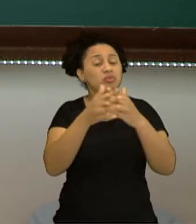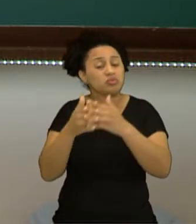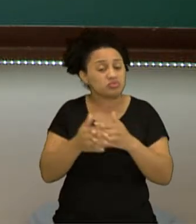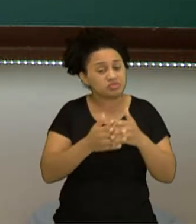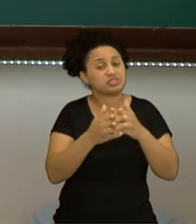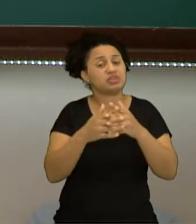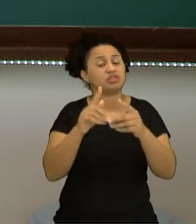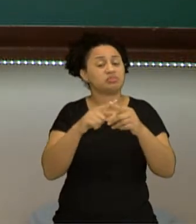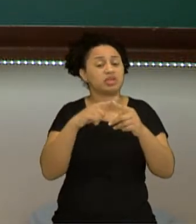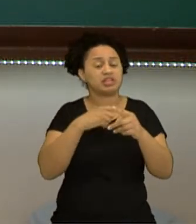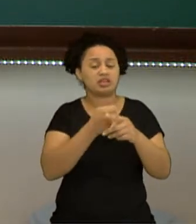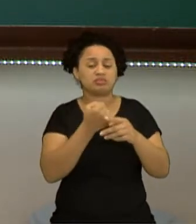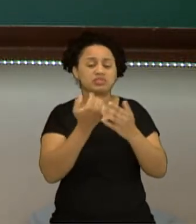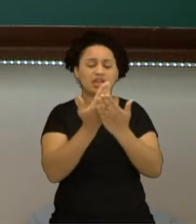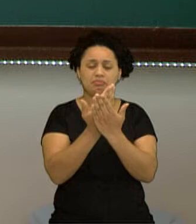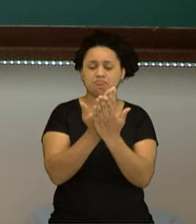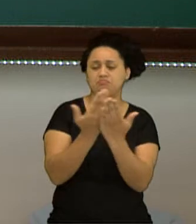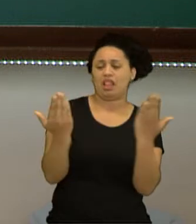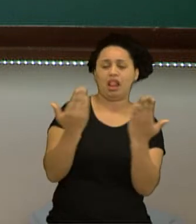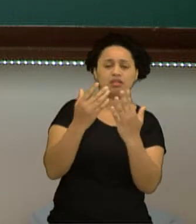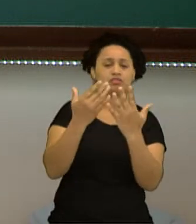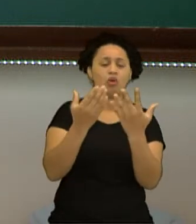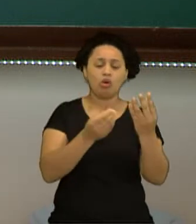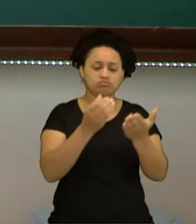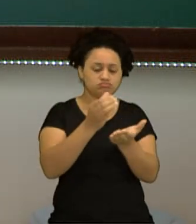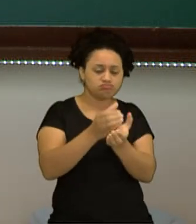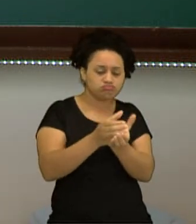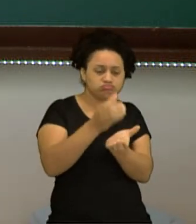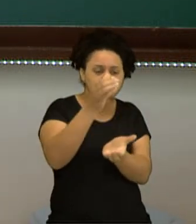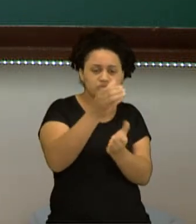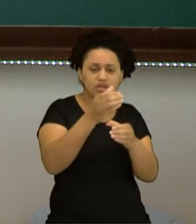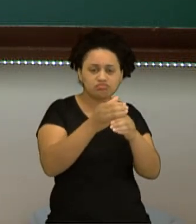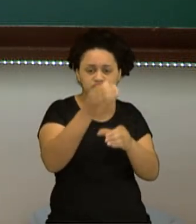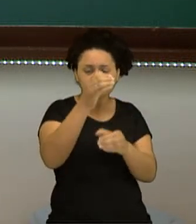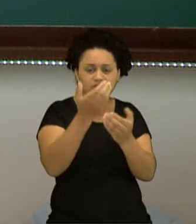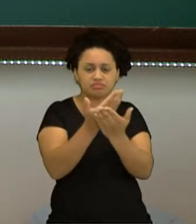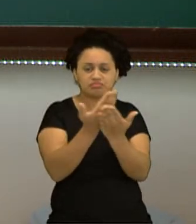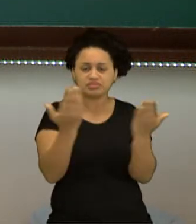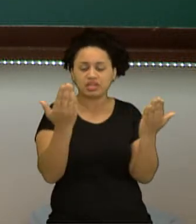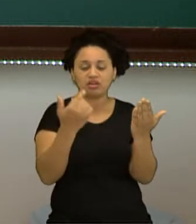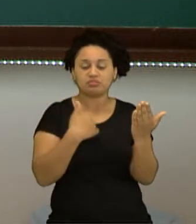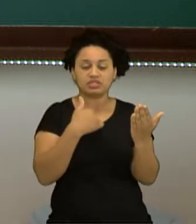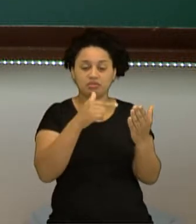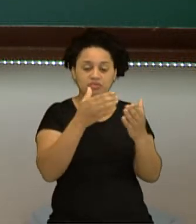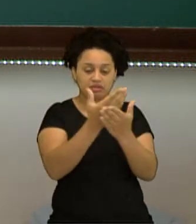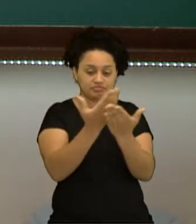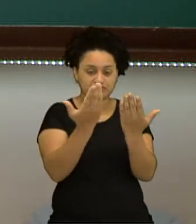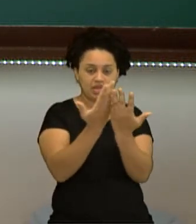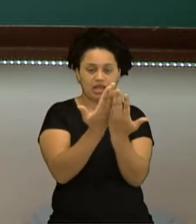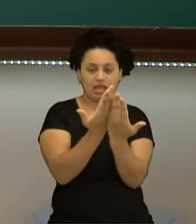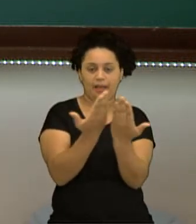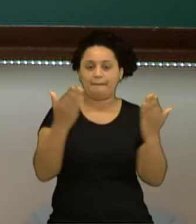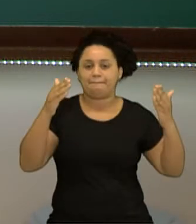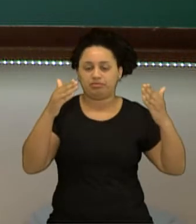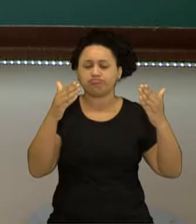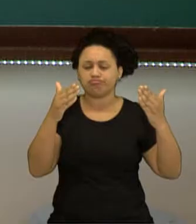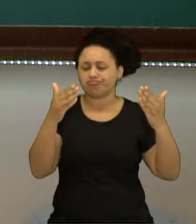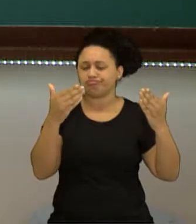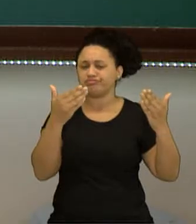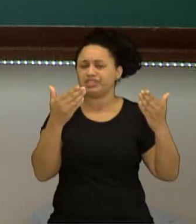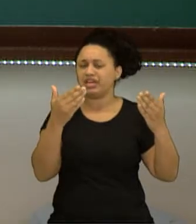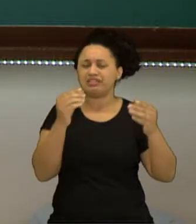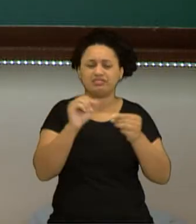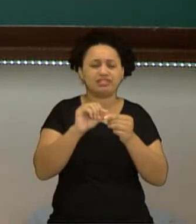vezes querem planificar o cilindro. O que é planificar? É mais ou menos como se eu pegasse a figura e abrisse ela, e daí